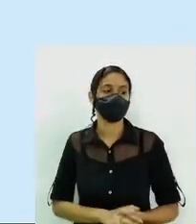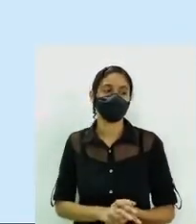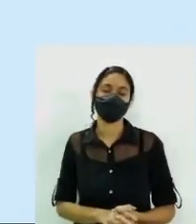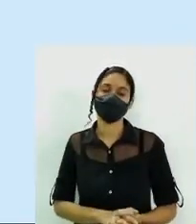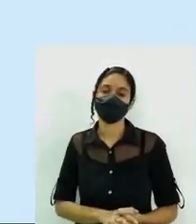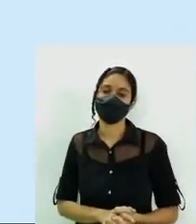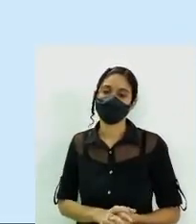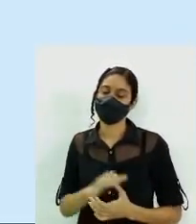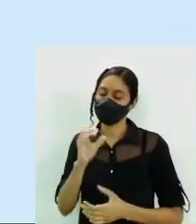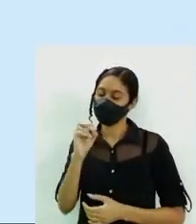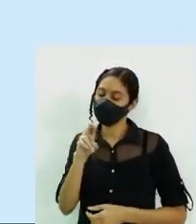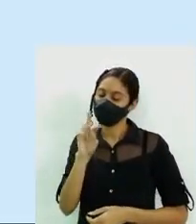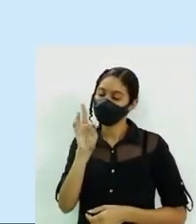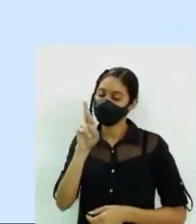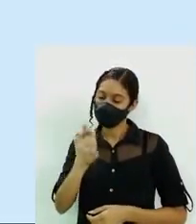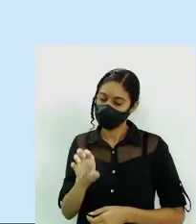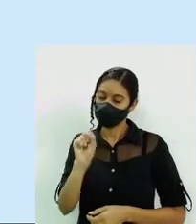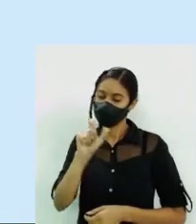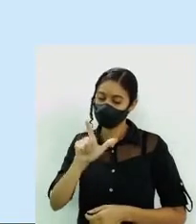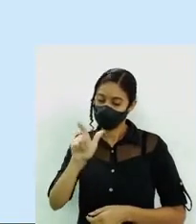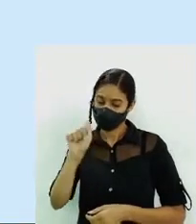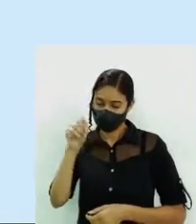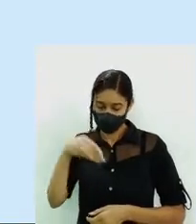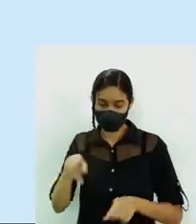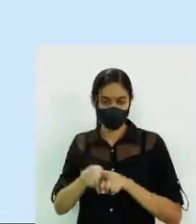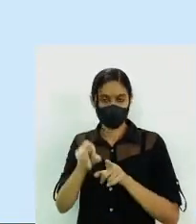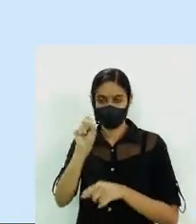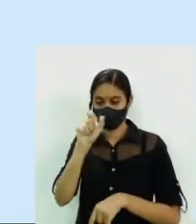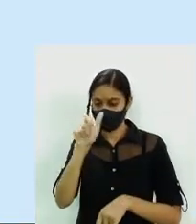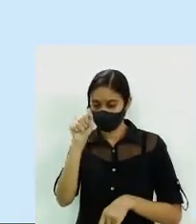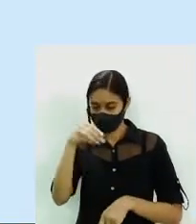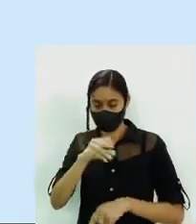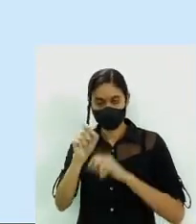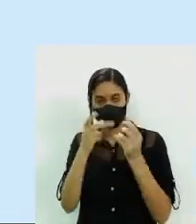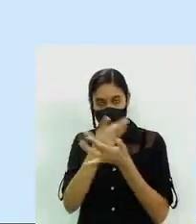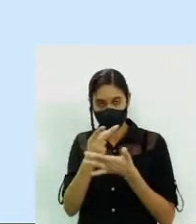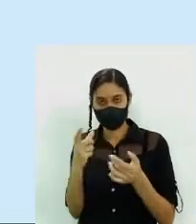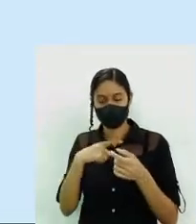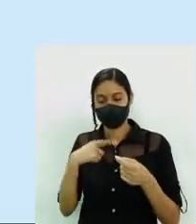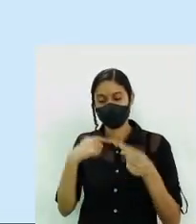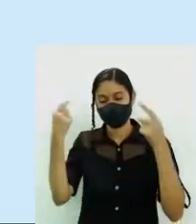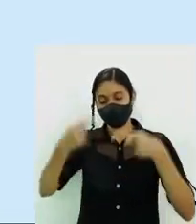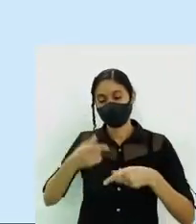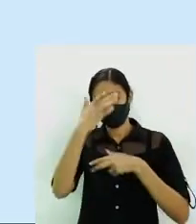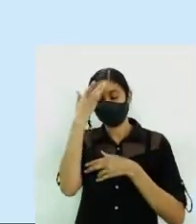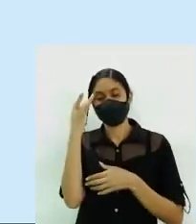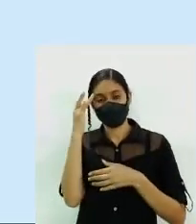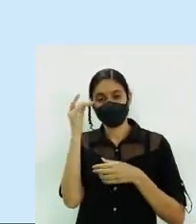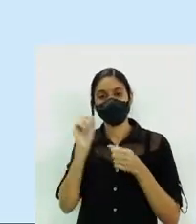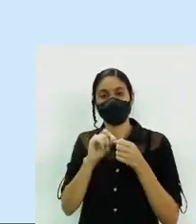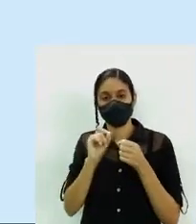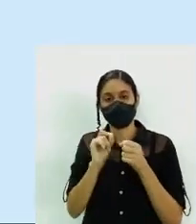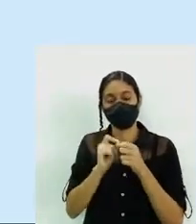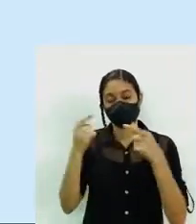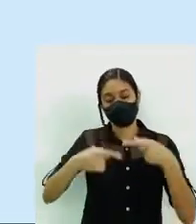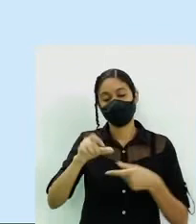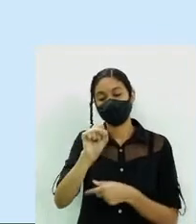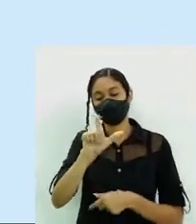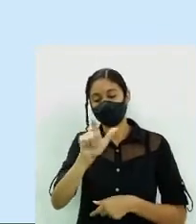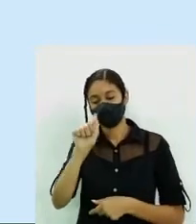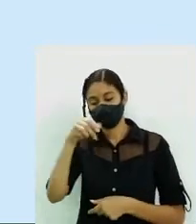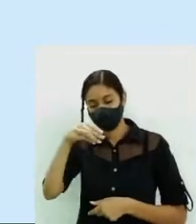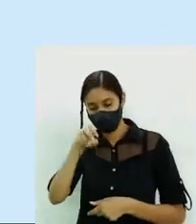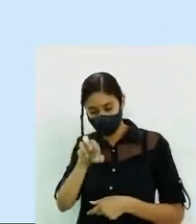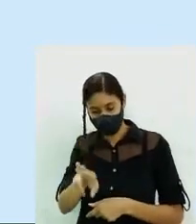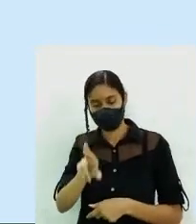na Poetry Slam ou na Slam? O que acontece é, a gente vai ter os debatedores, os slammers, né, que